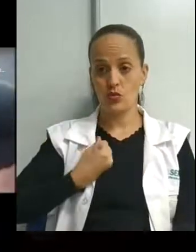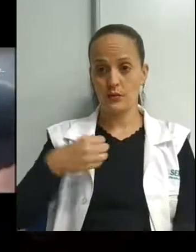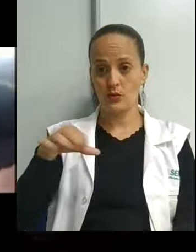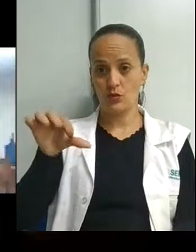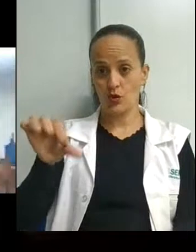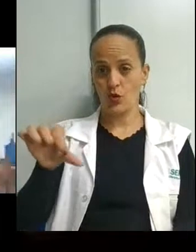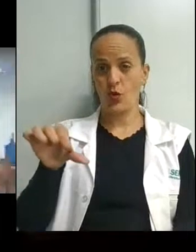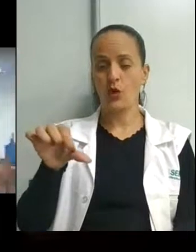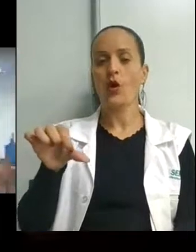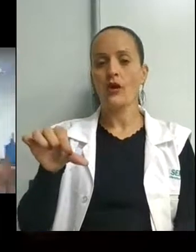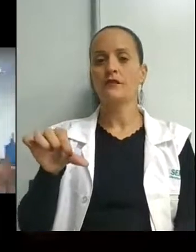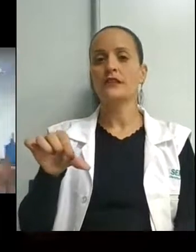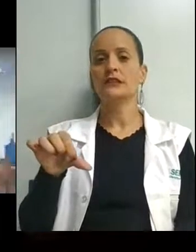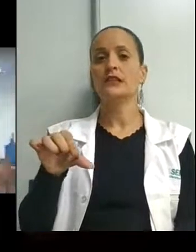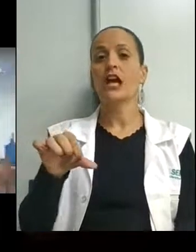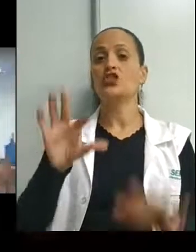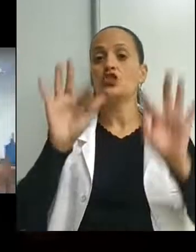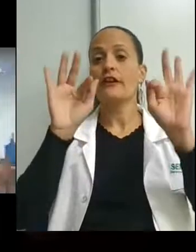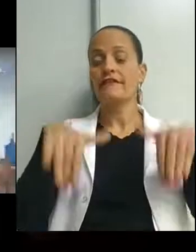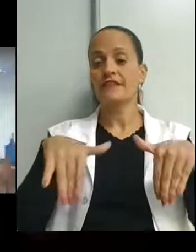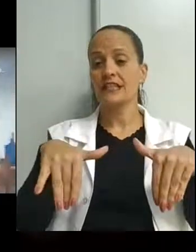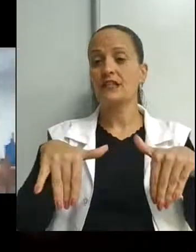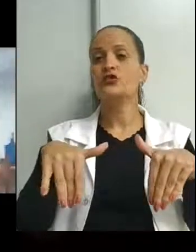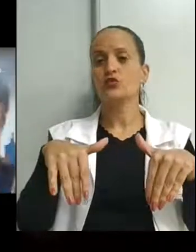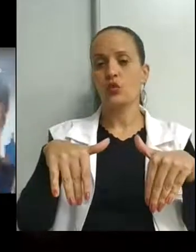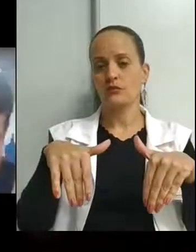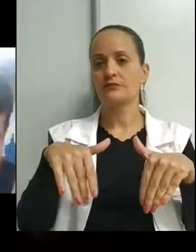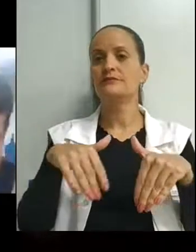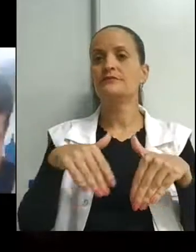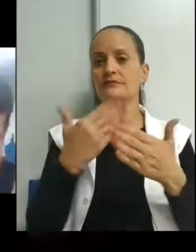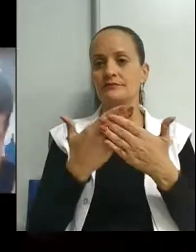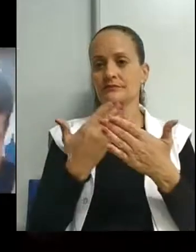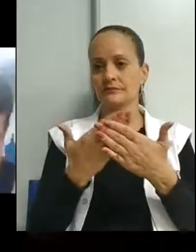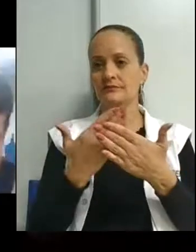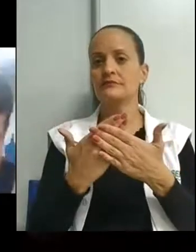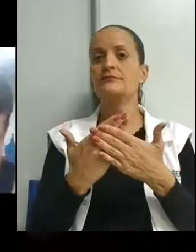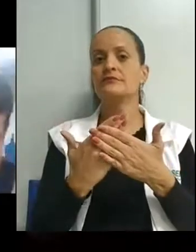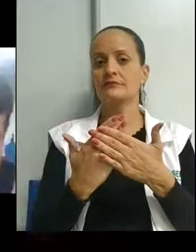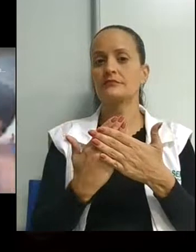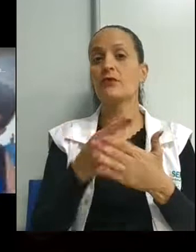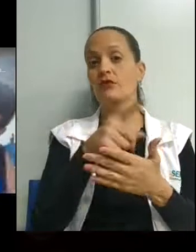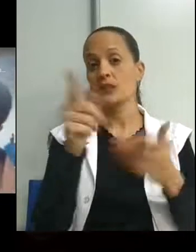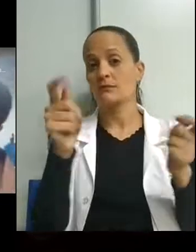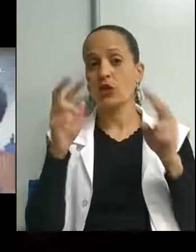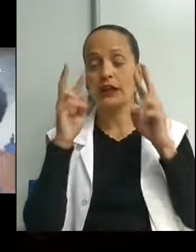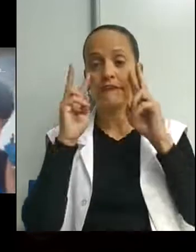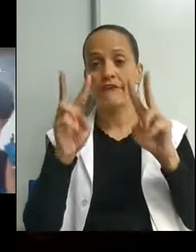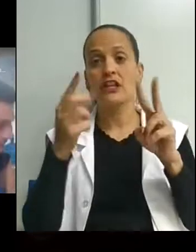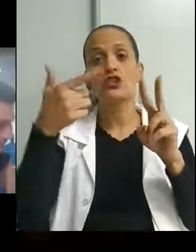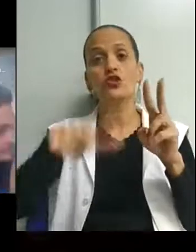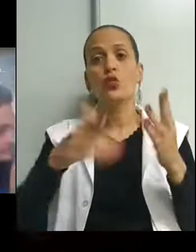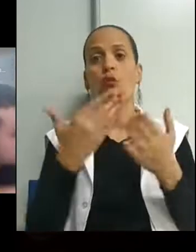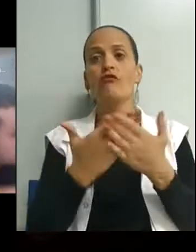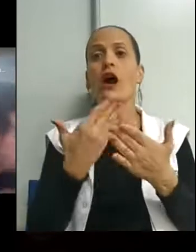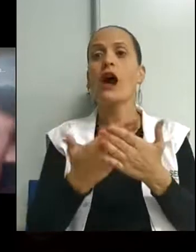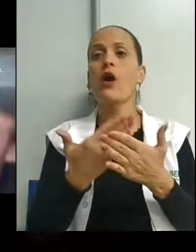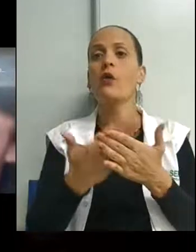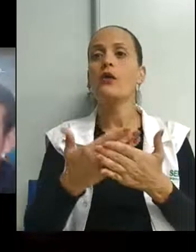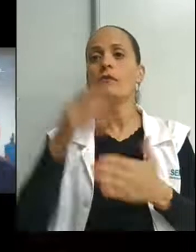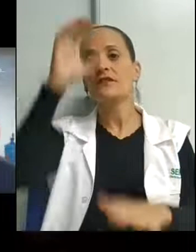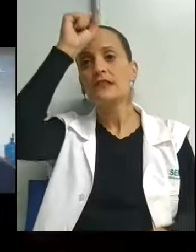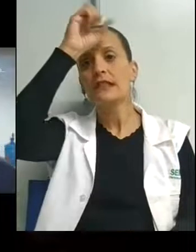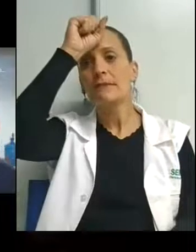Na web 9 a gente finalizou a atividade, né, que foi a SAP 1, né? Então, assistam aí, ó, a web 8 e 9 para poder